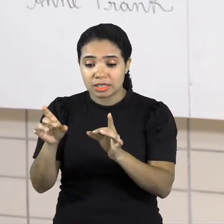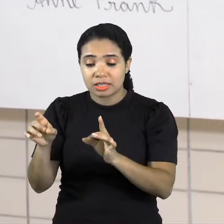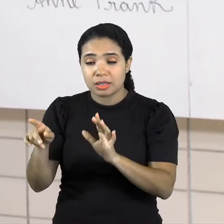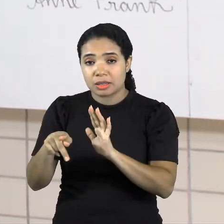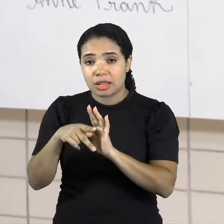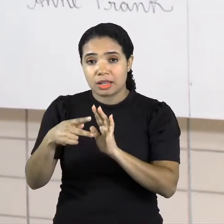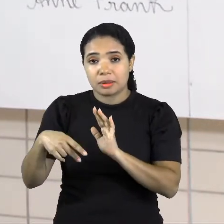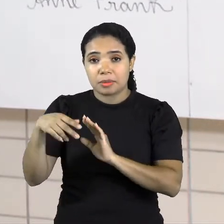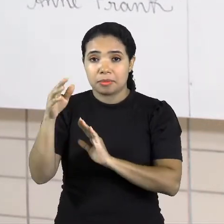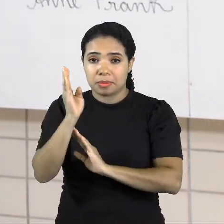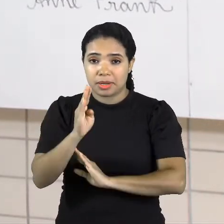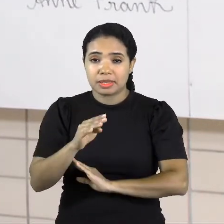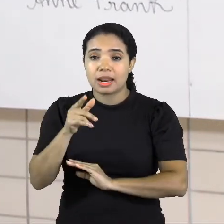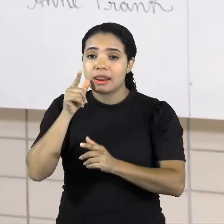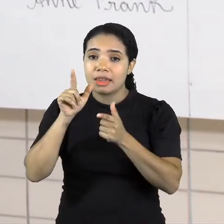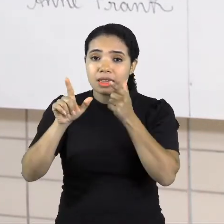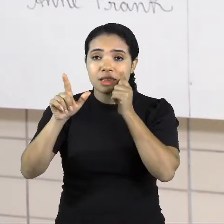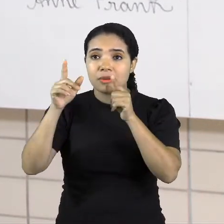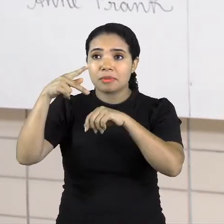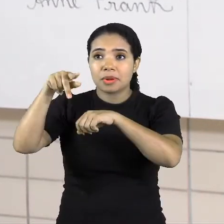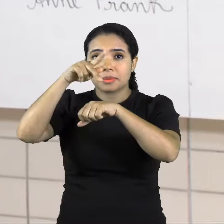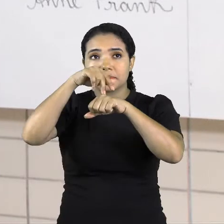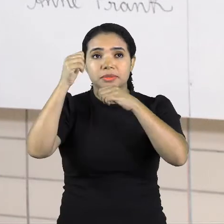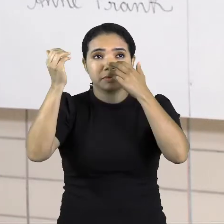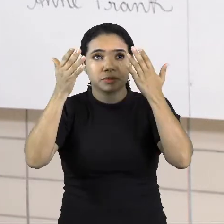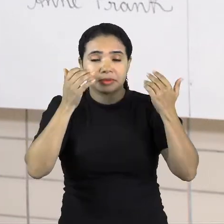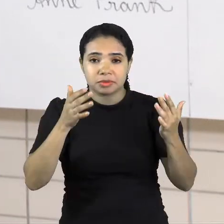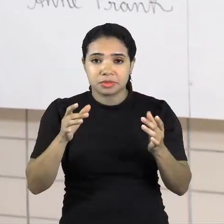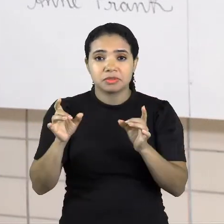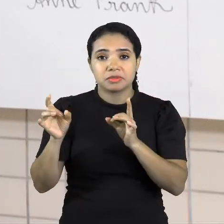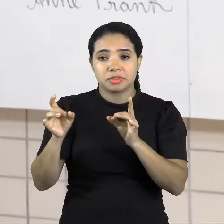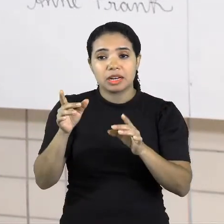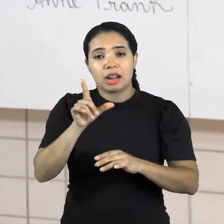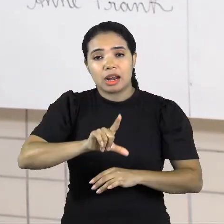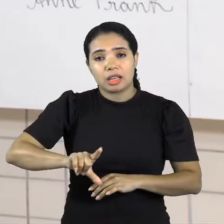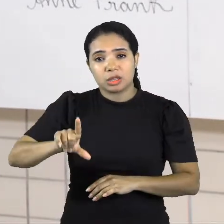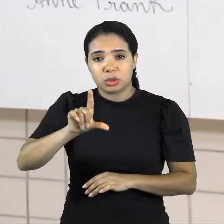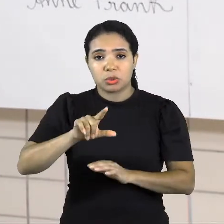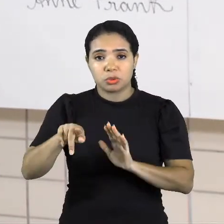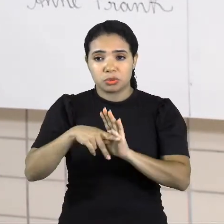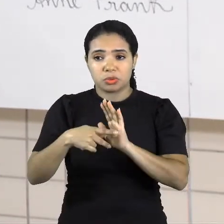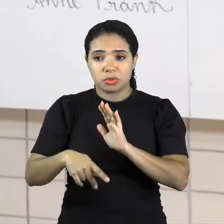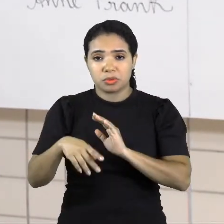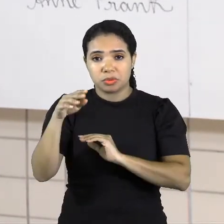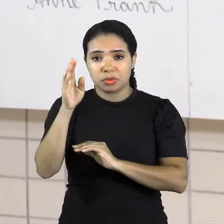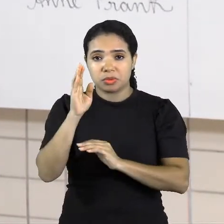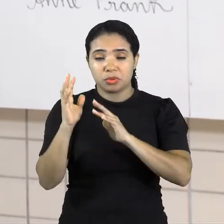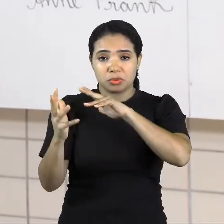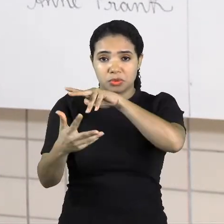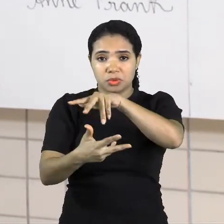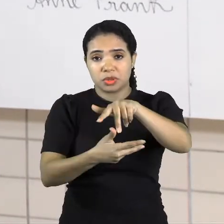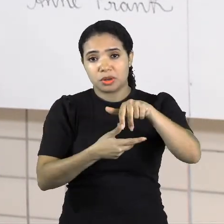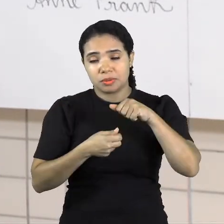traduzida também em outras línguas, vendeu fora, então é uma obra clássica mesmo da literatura mundial.